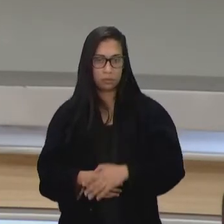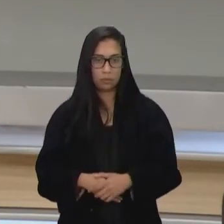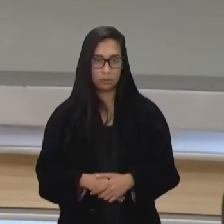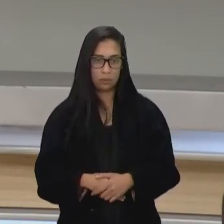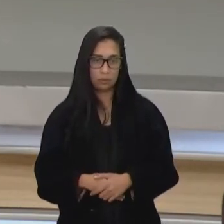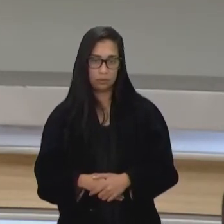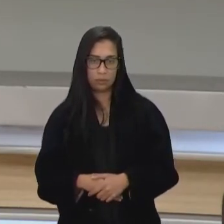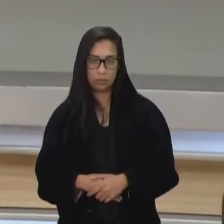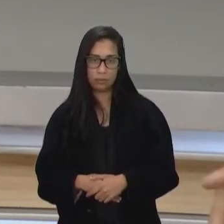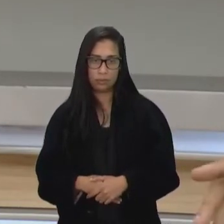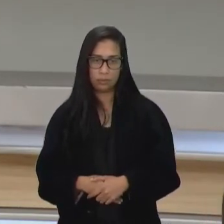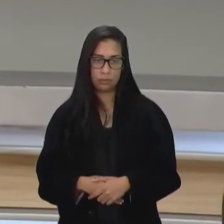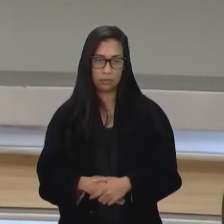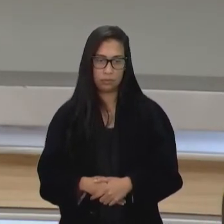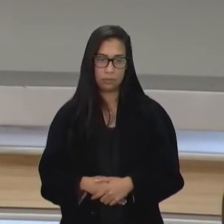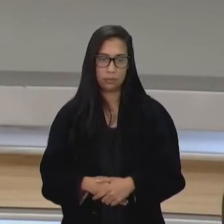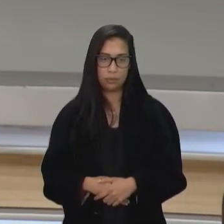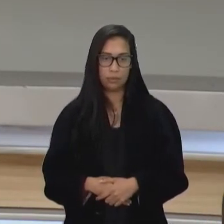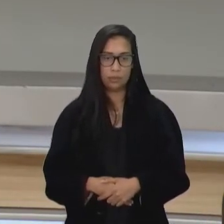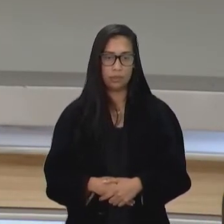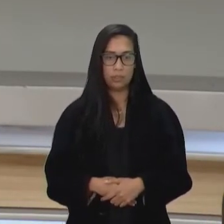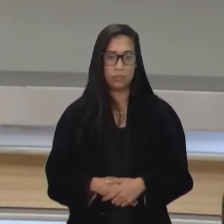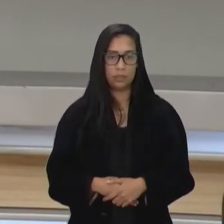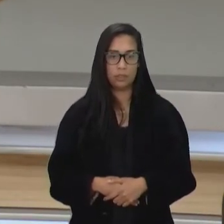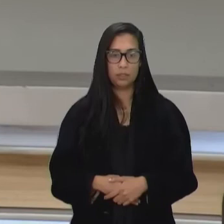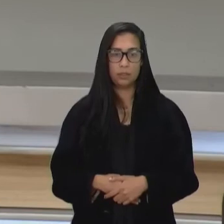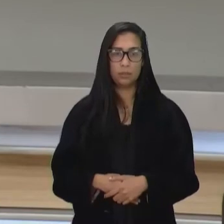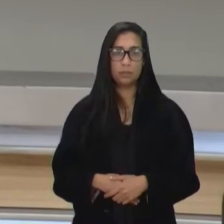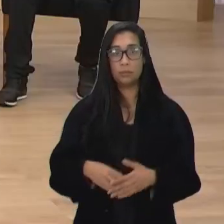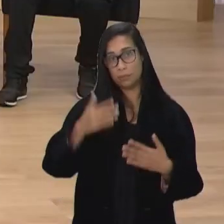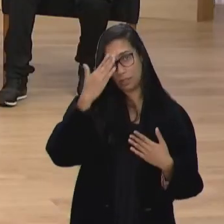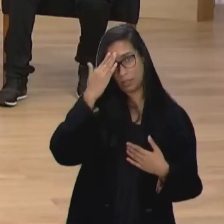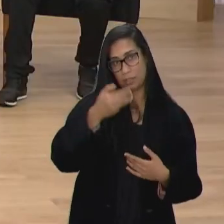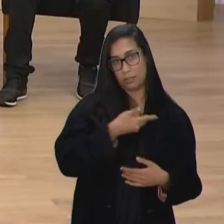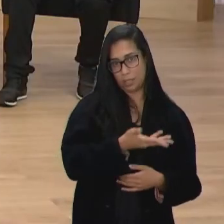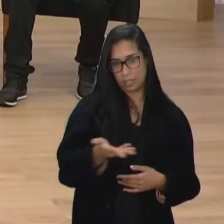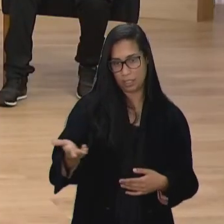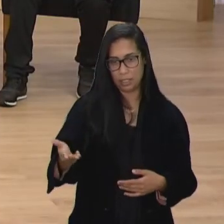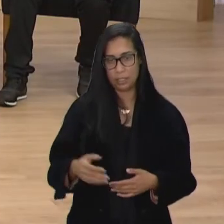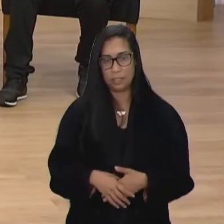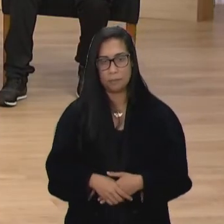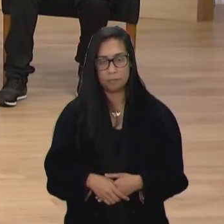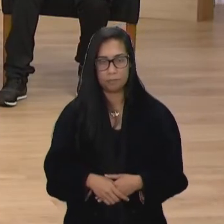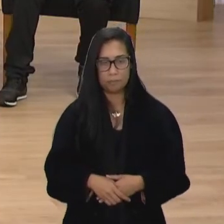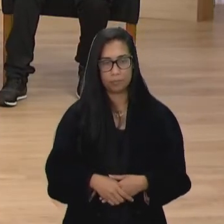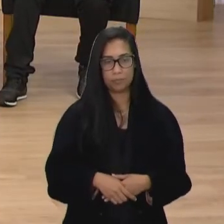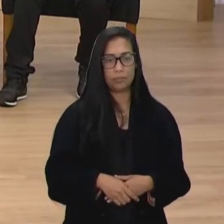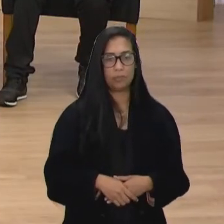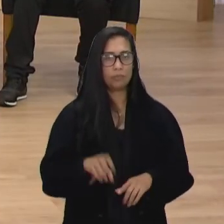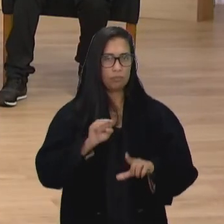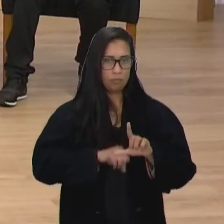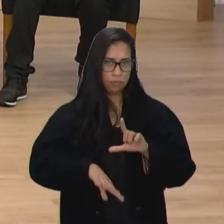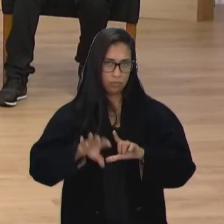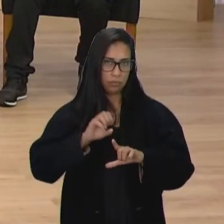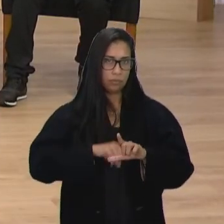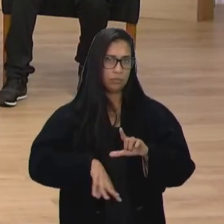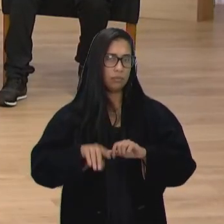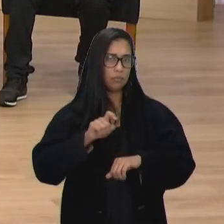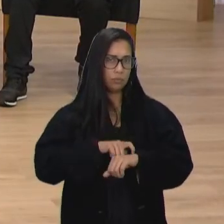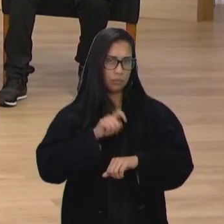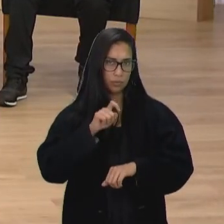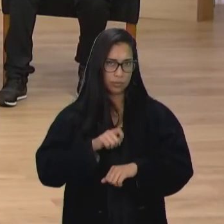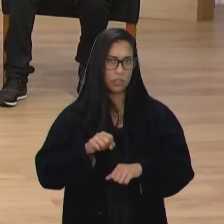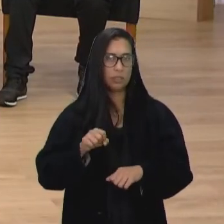imagem, gostaria aqui de agradecer a todos vocês que compartilharam esse tempo conosco, compartilharam